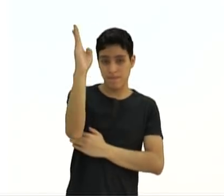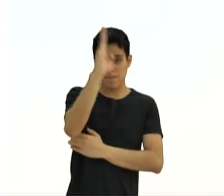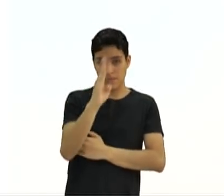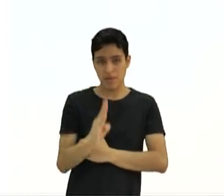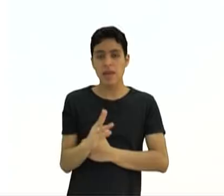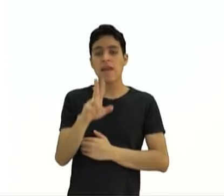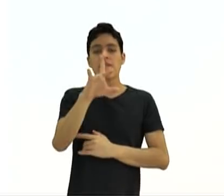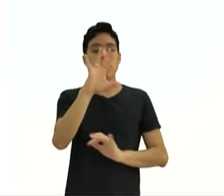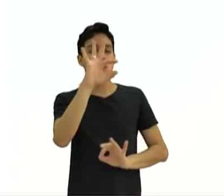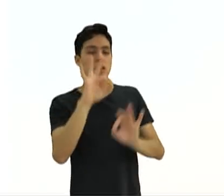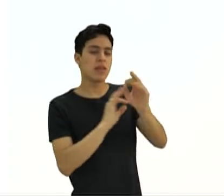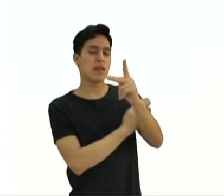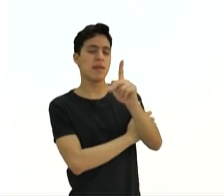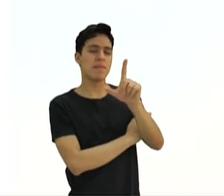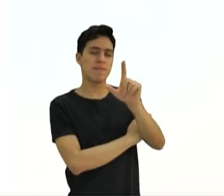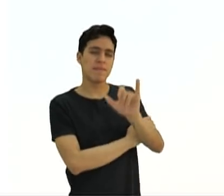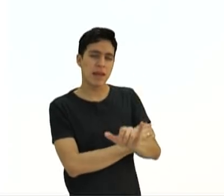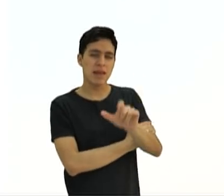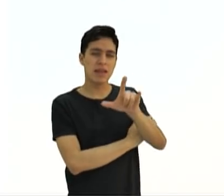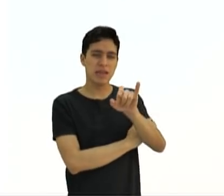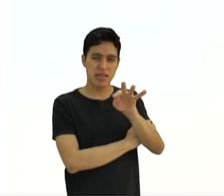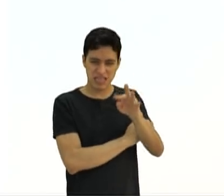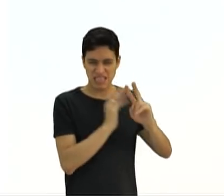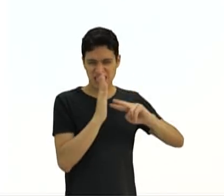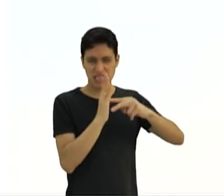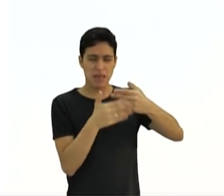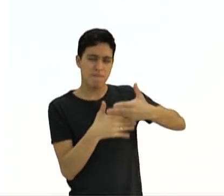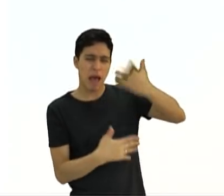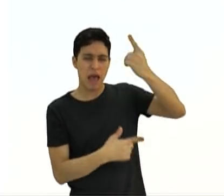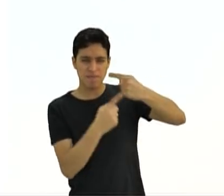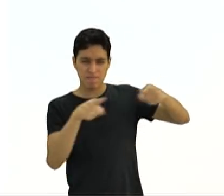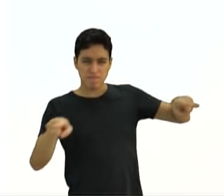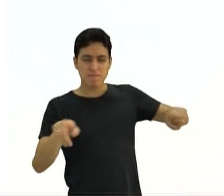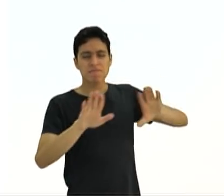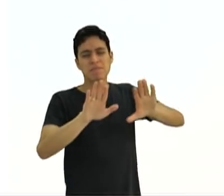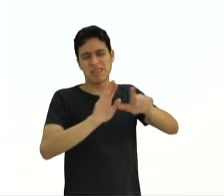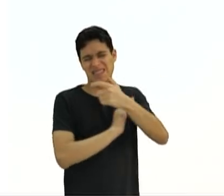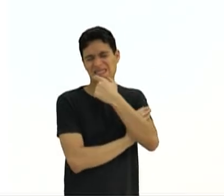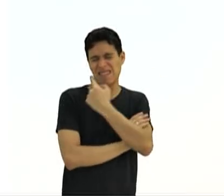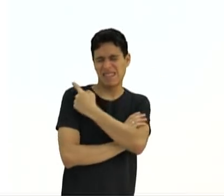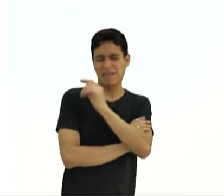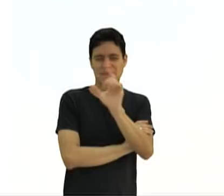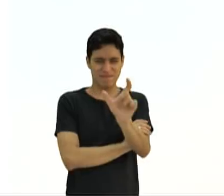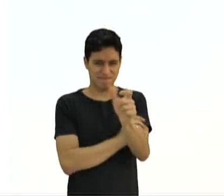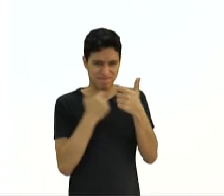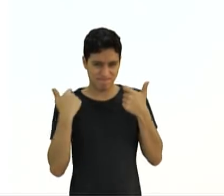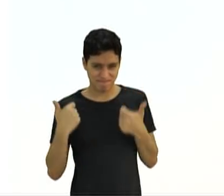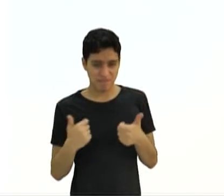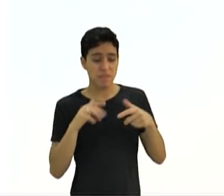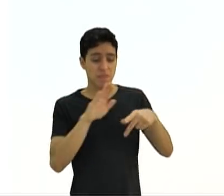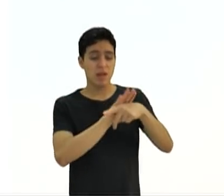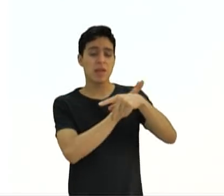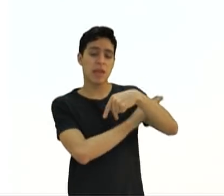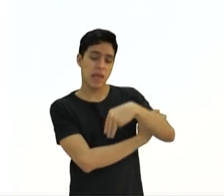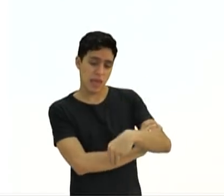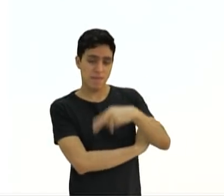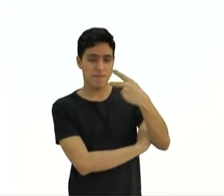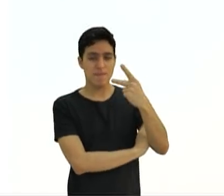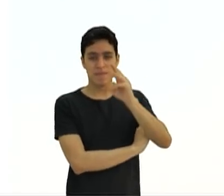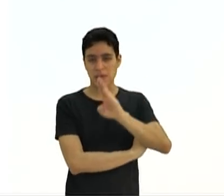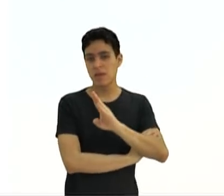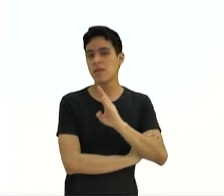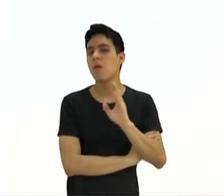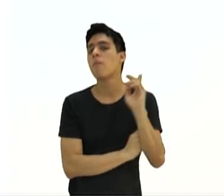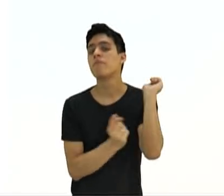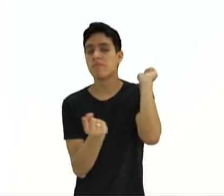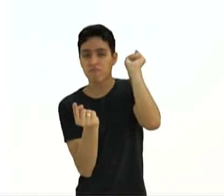playlist. Olha que chique! É uma lista de músicas, tá? Só que é o nome em inglês. de MPB. A ideia é